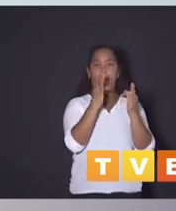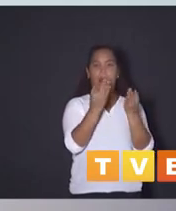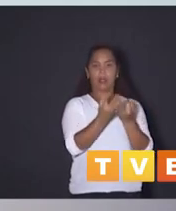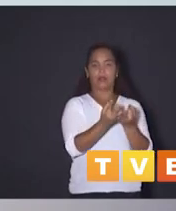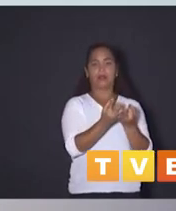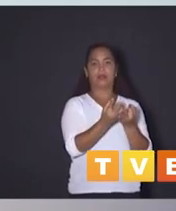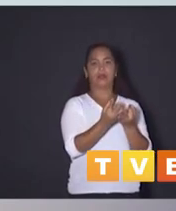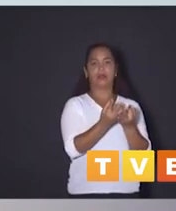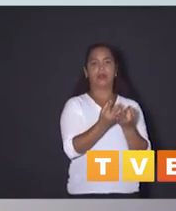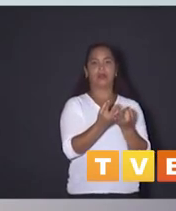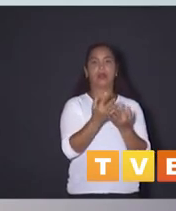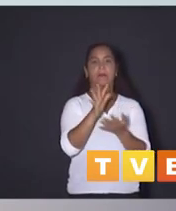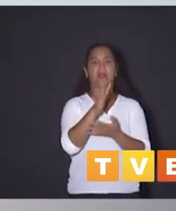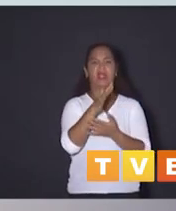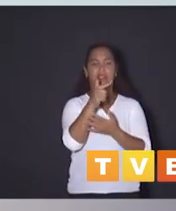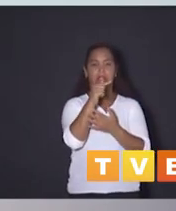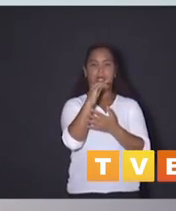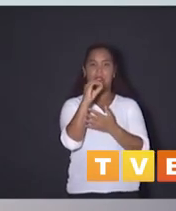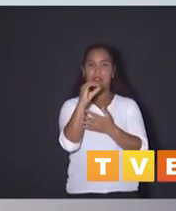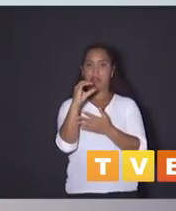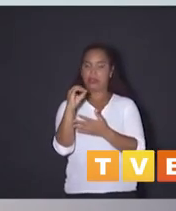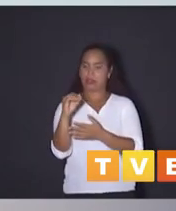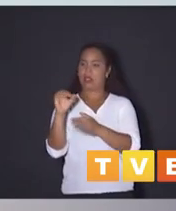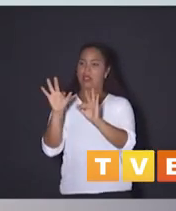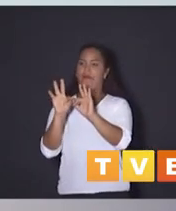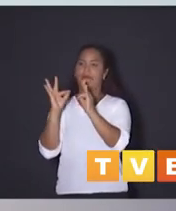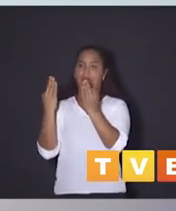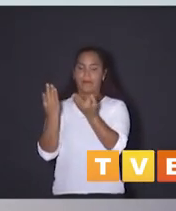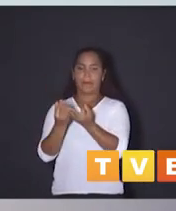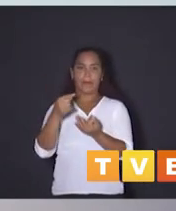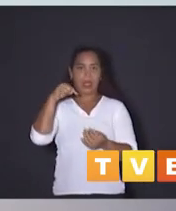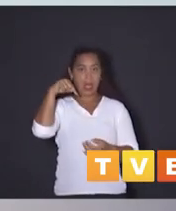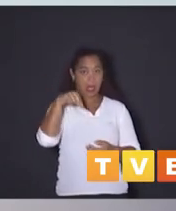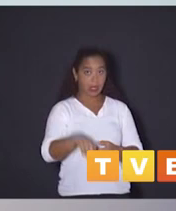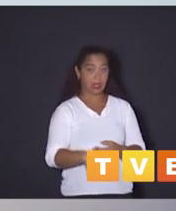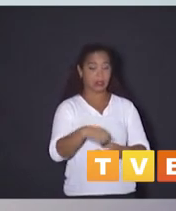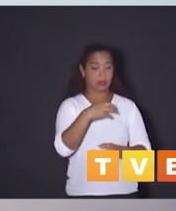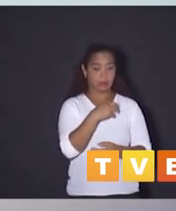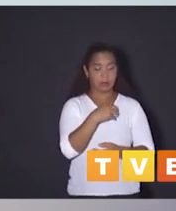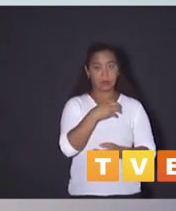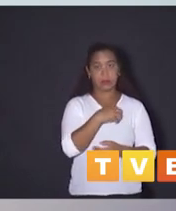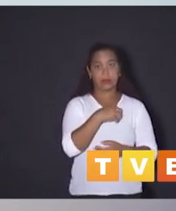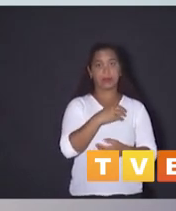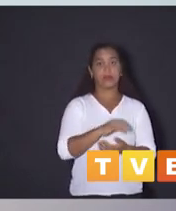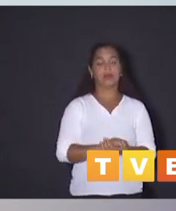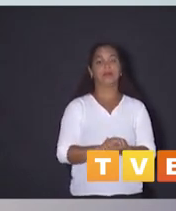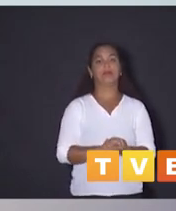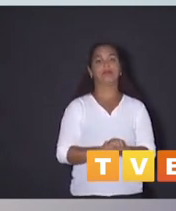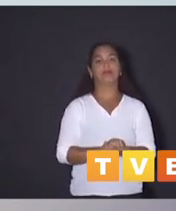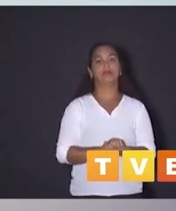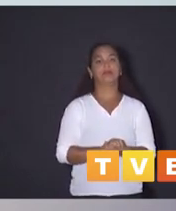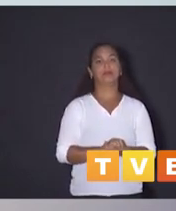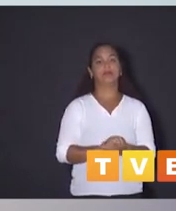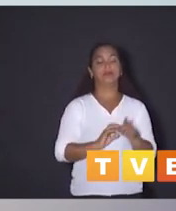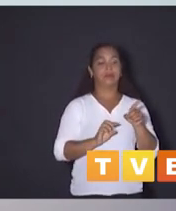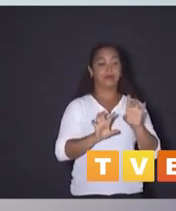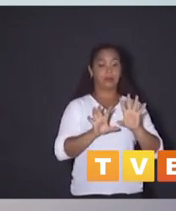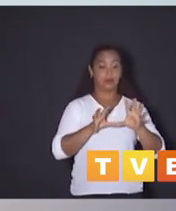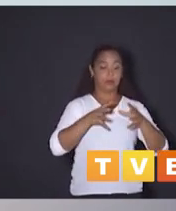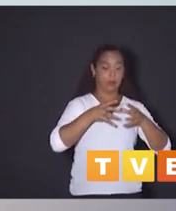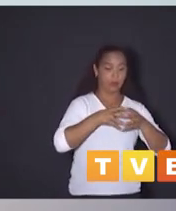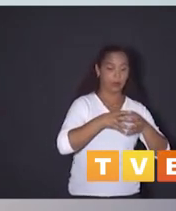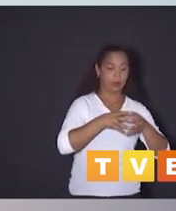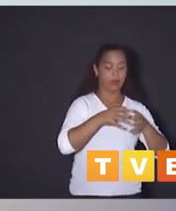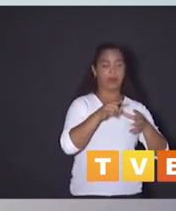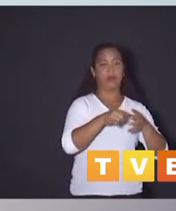shampoo quase como já falei 700 mil famílias somente aqui na bahia né então ou seja é esse conjunto esse segmento